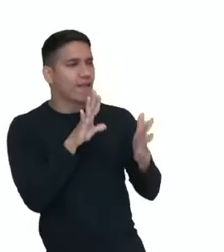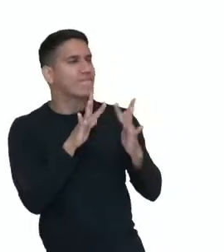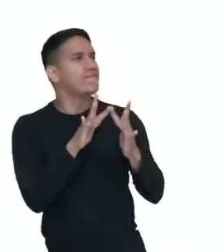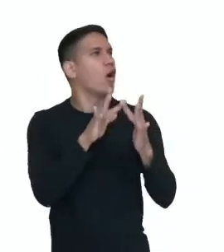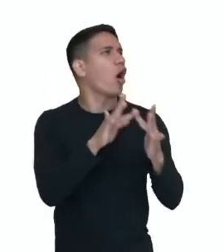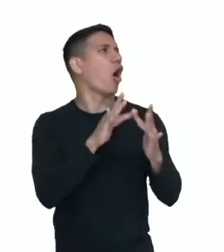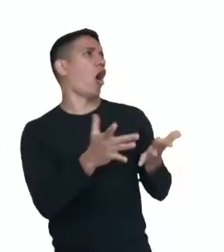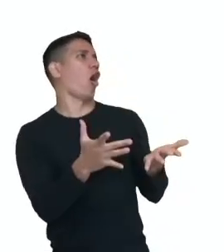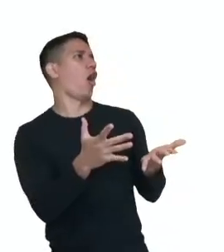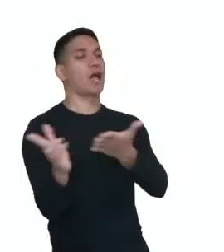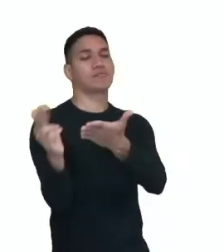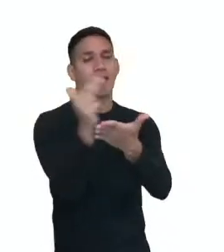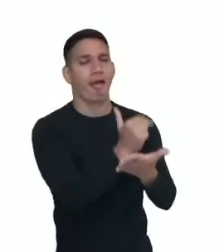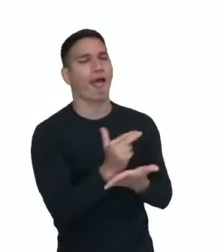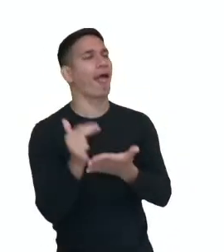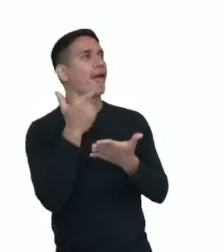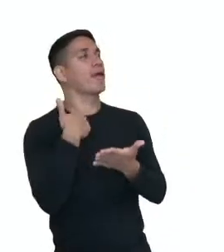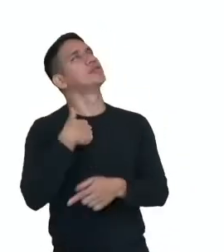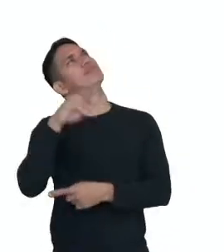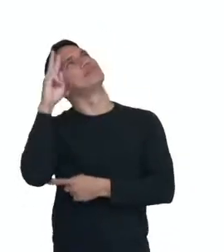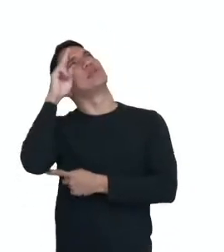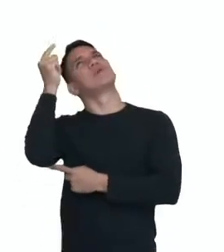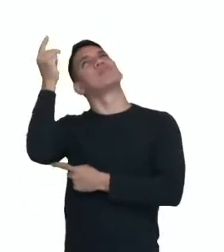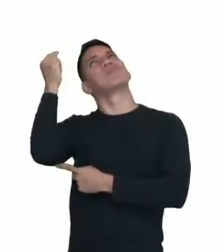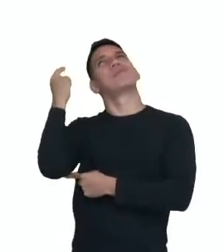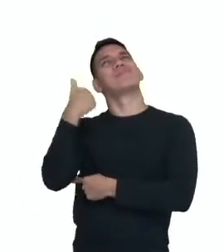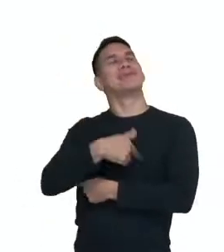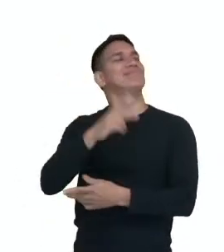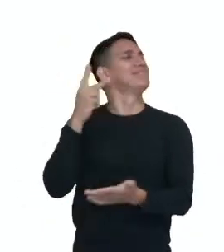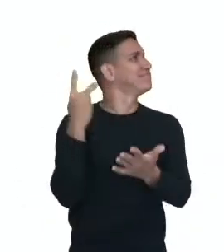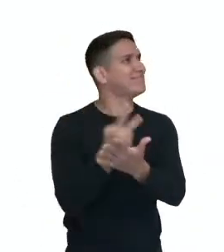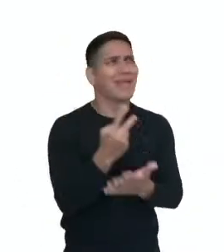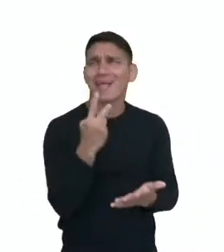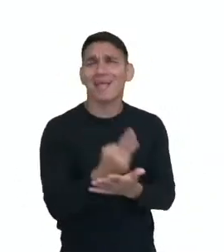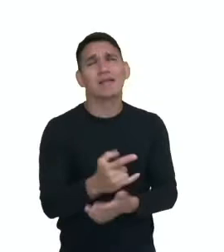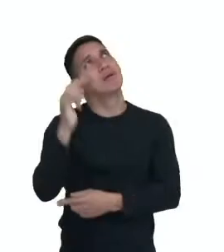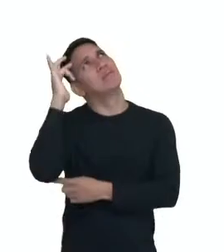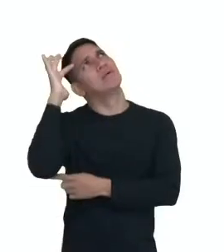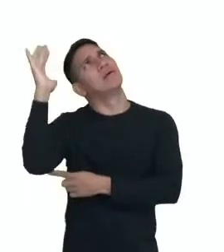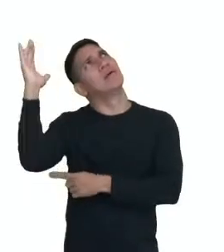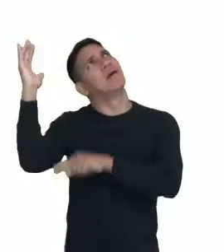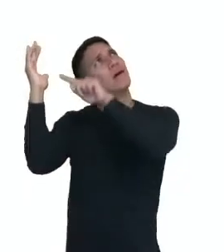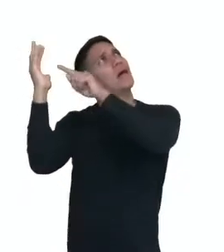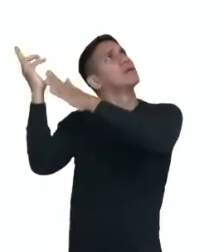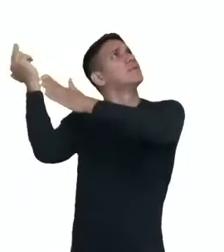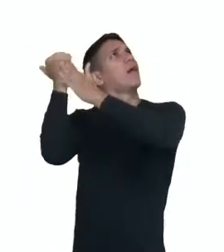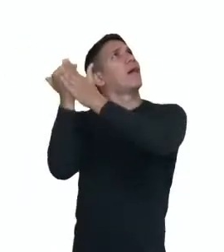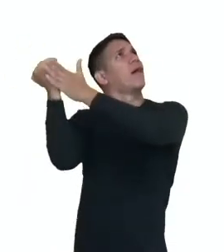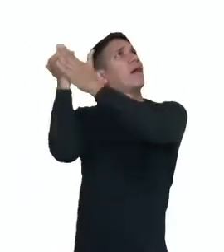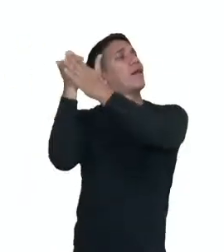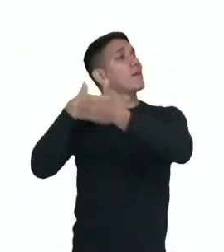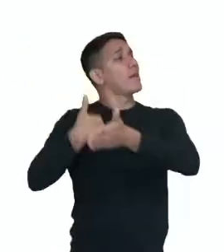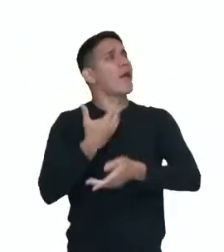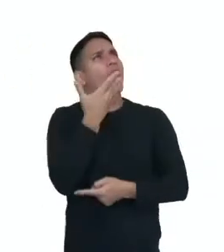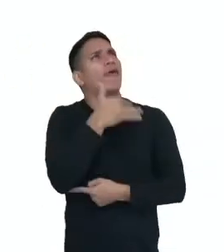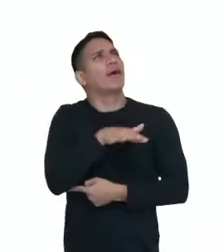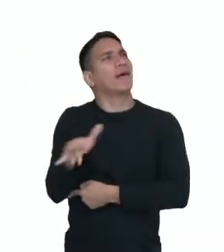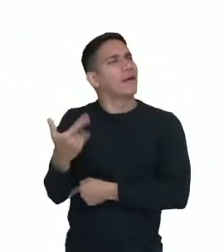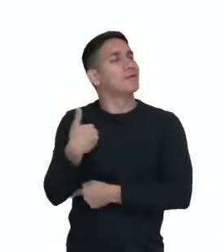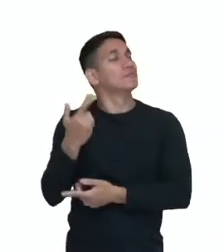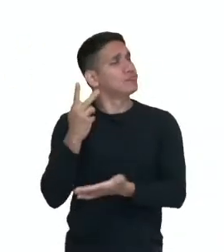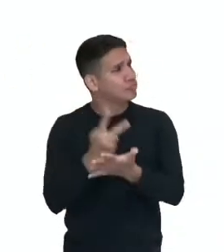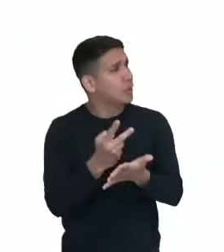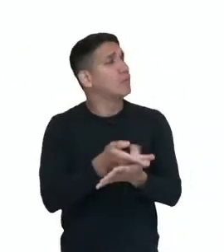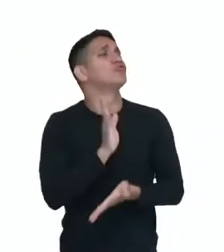desenho. Em minhas lembranças mais antigas, eu me vejo sempre desenhando. E ainda criança, imaginava que na vida